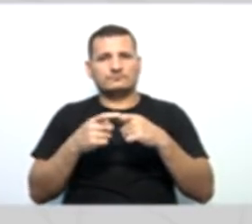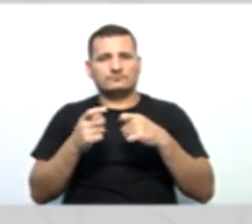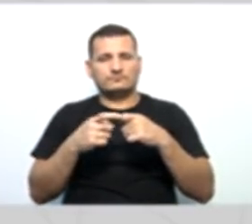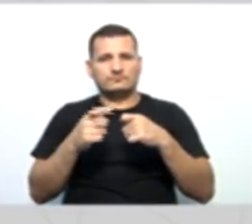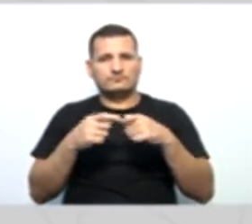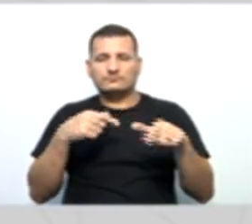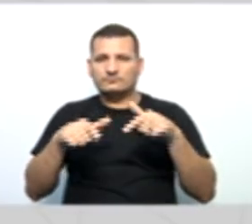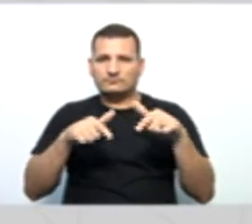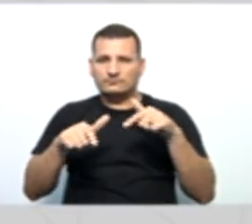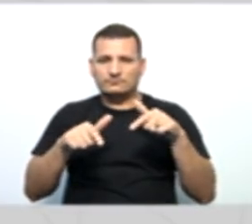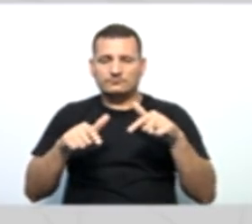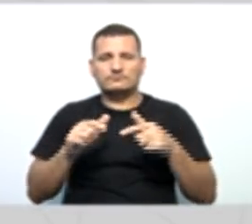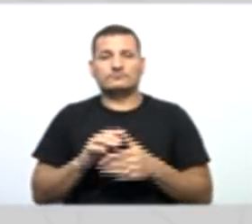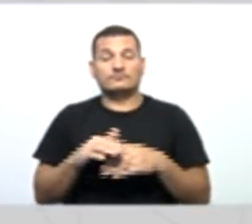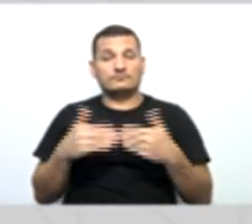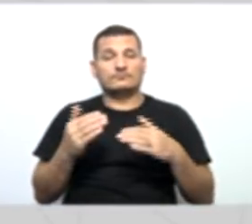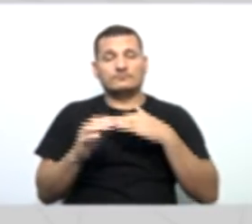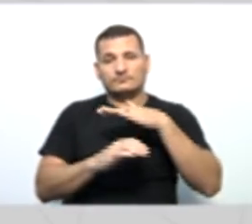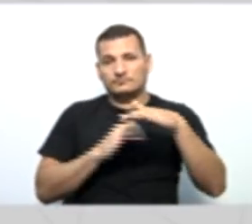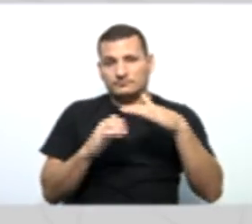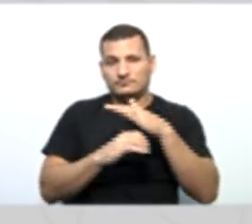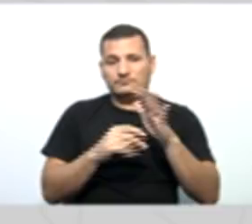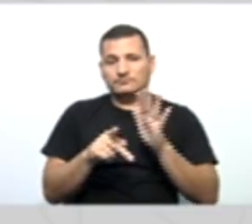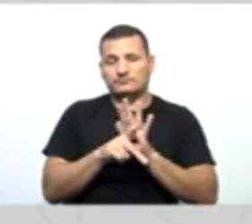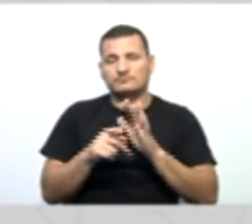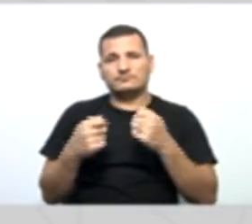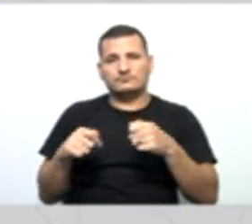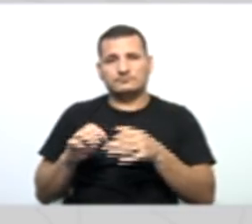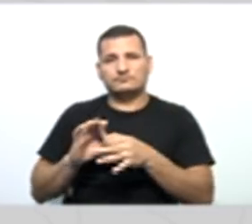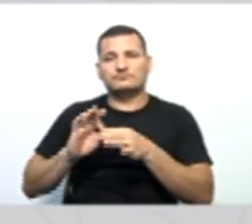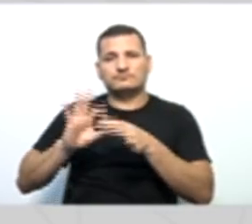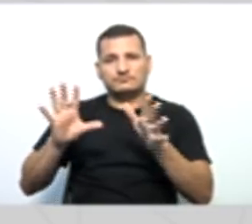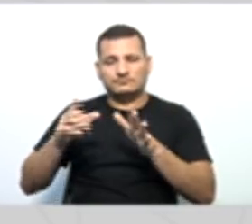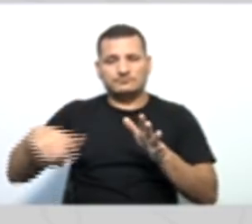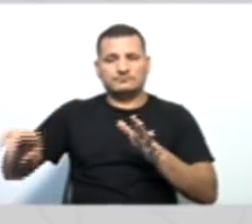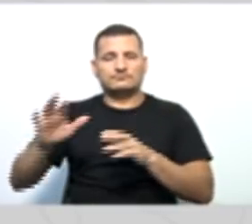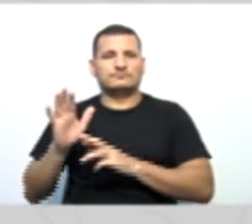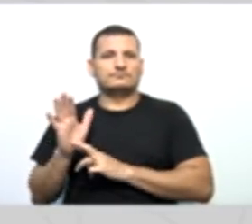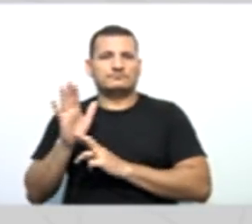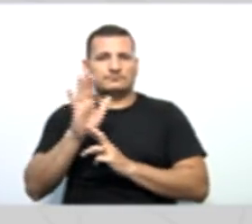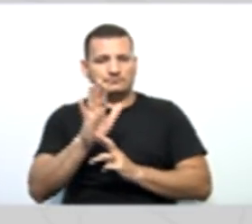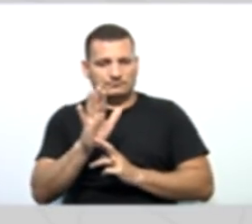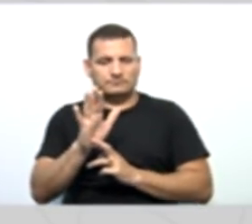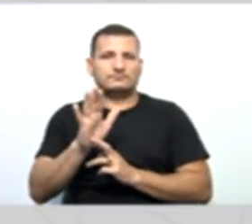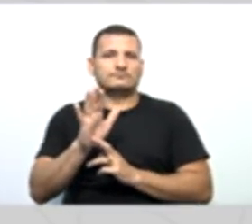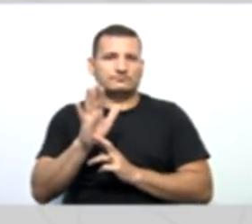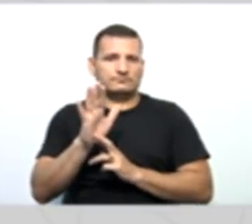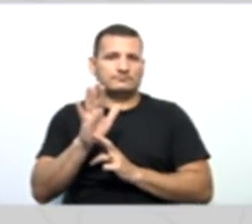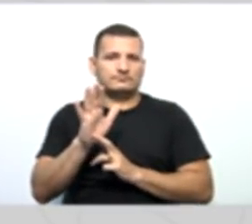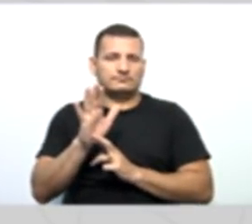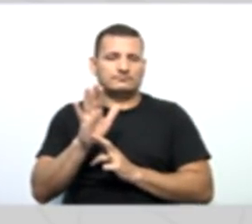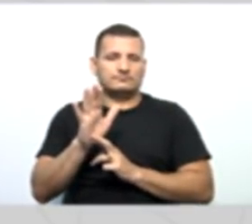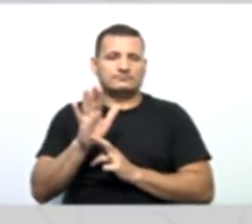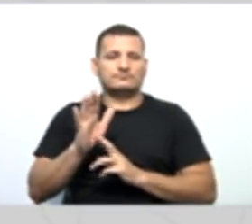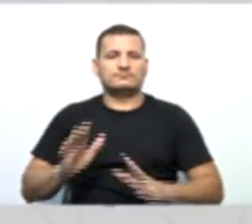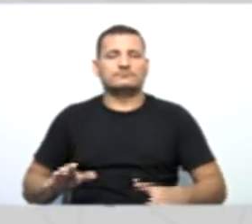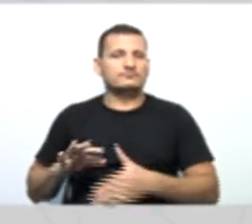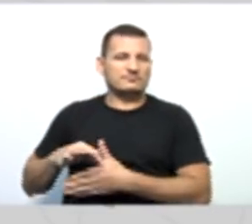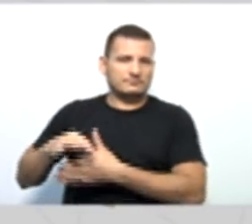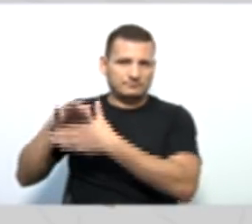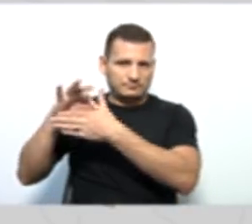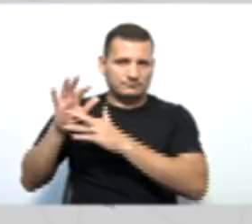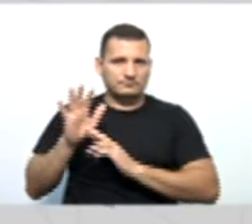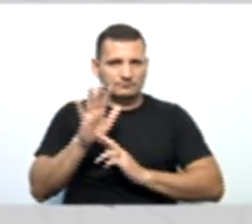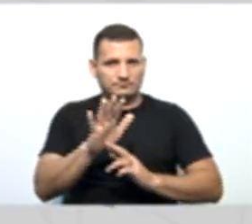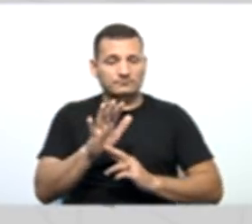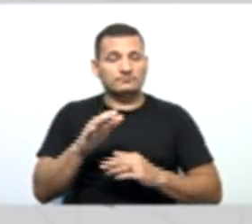trabalho. Então, o empregador ele precisa permitir esses representantes de quem? Dos trabalhadores, tá certo? Nós vamos ver